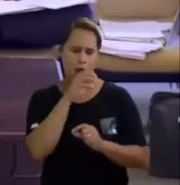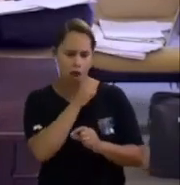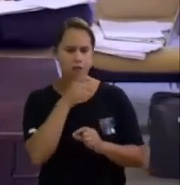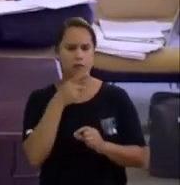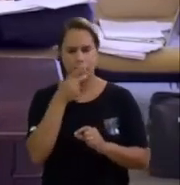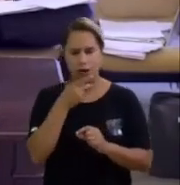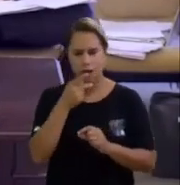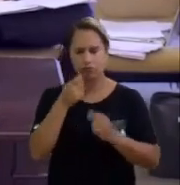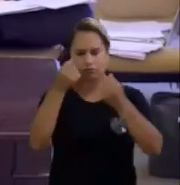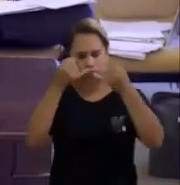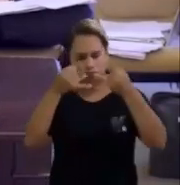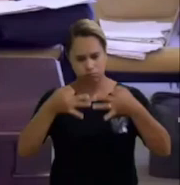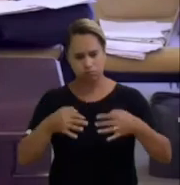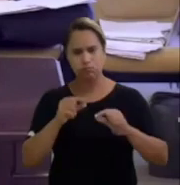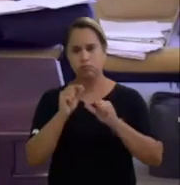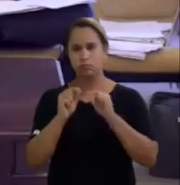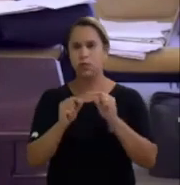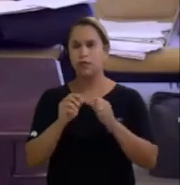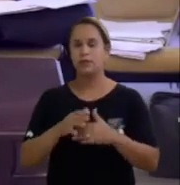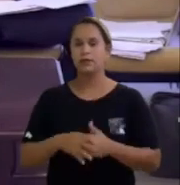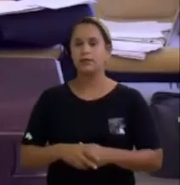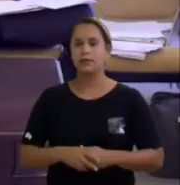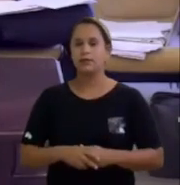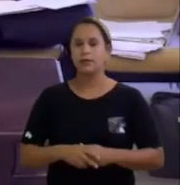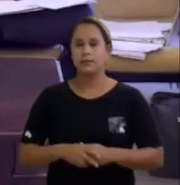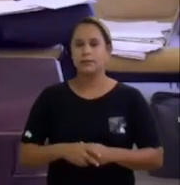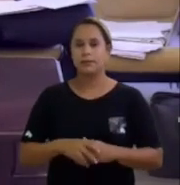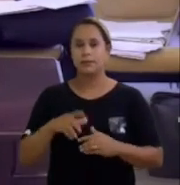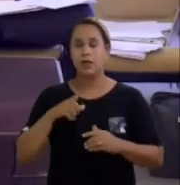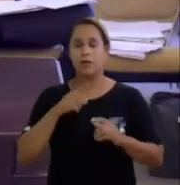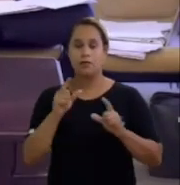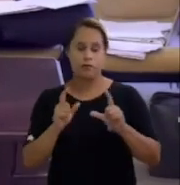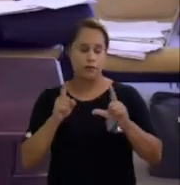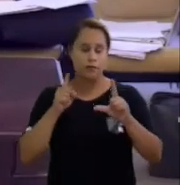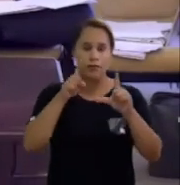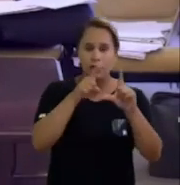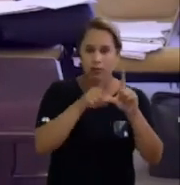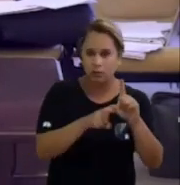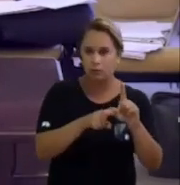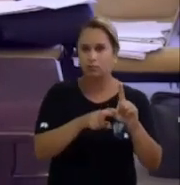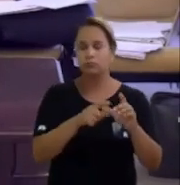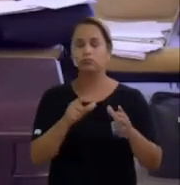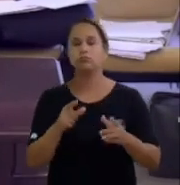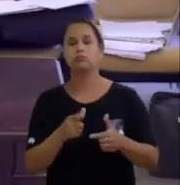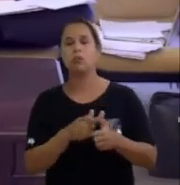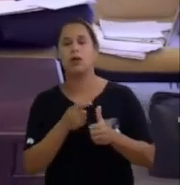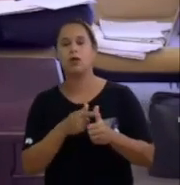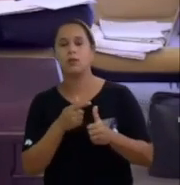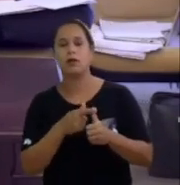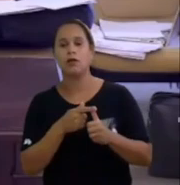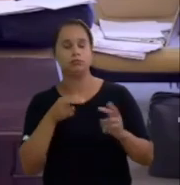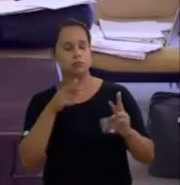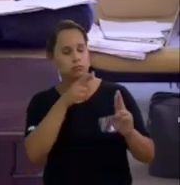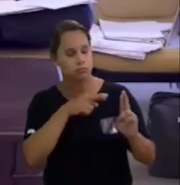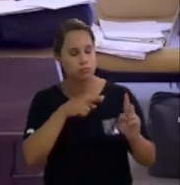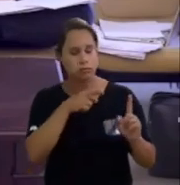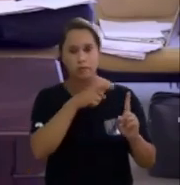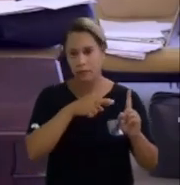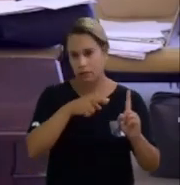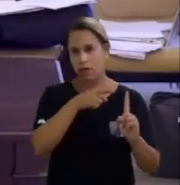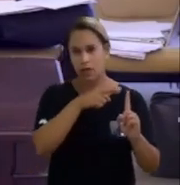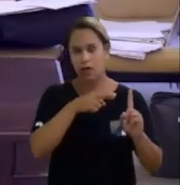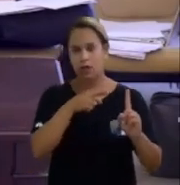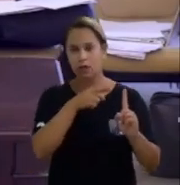excelências. Nós tivemos filiação do primeiro investigado ao partido Podemos, eventos hollywoodianos